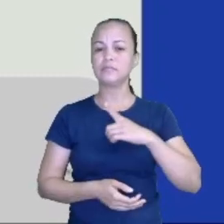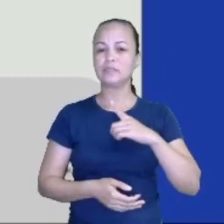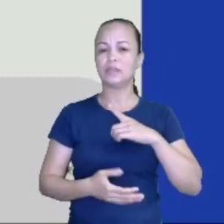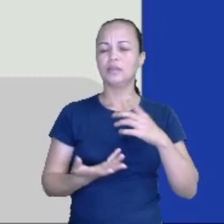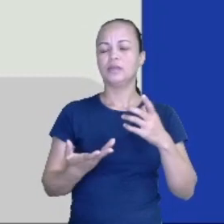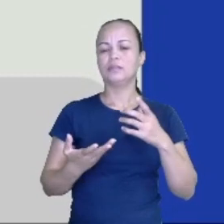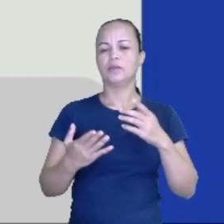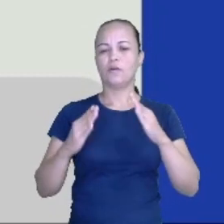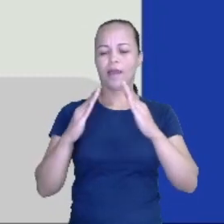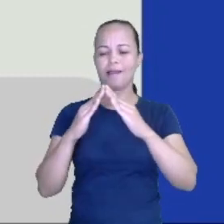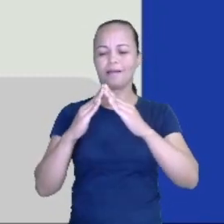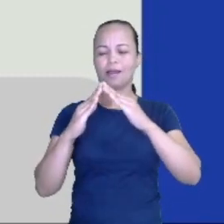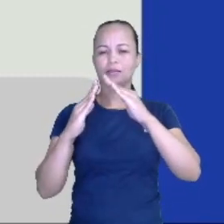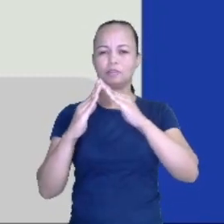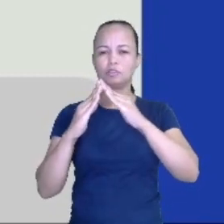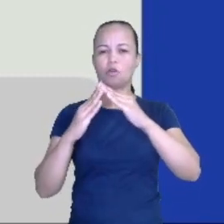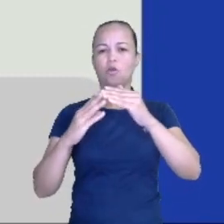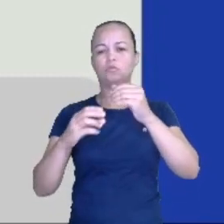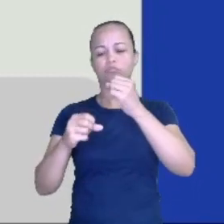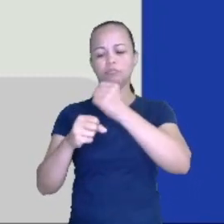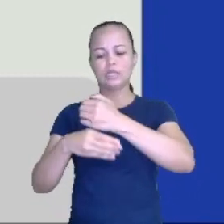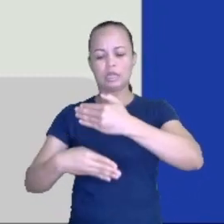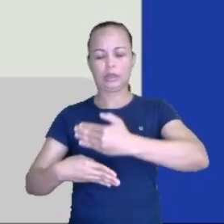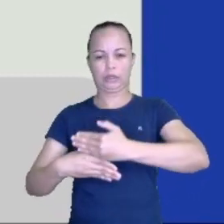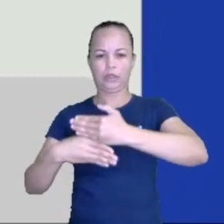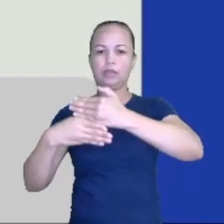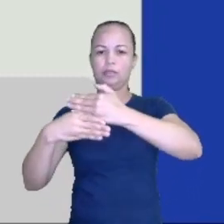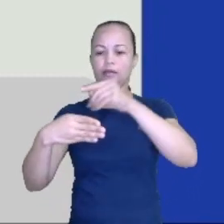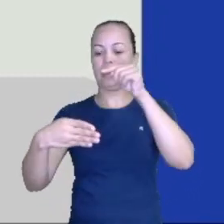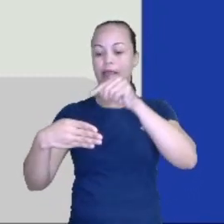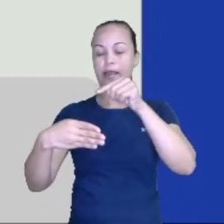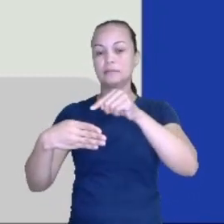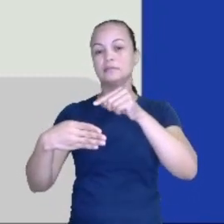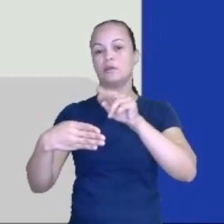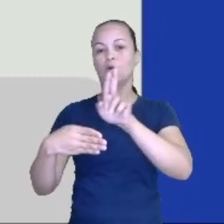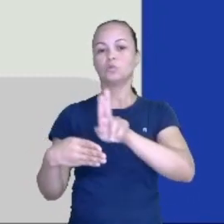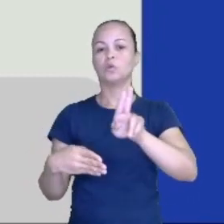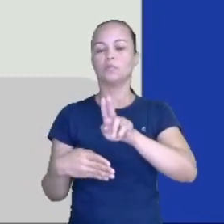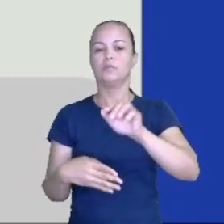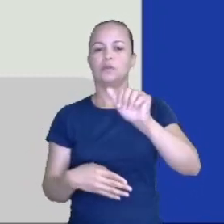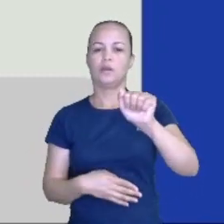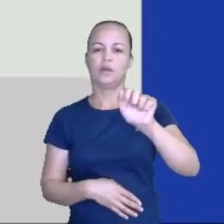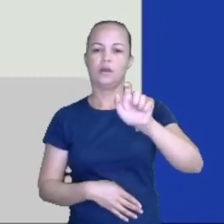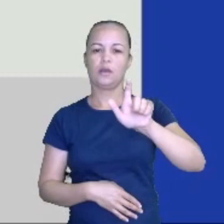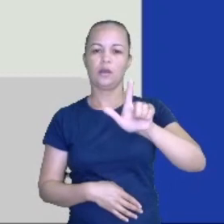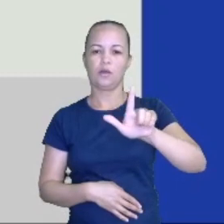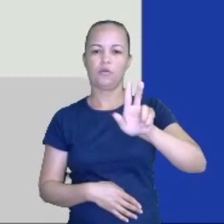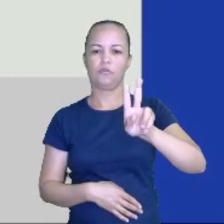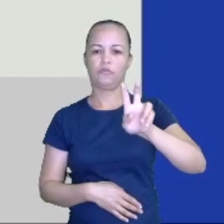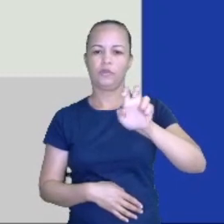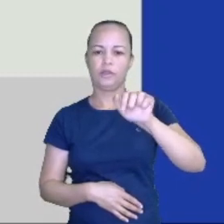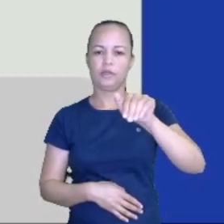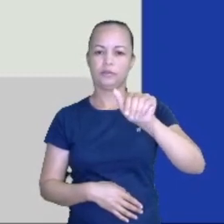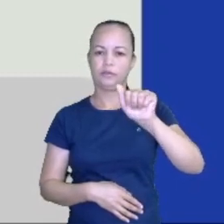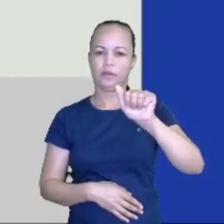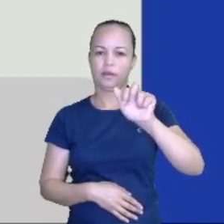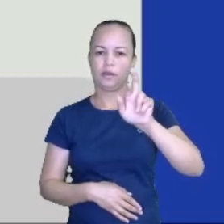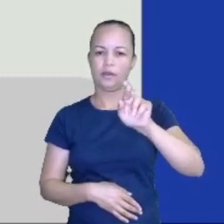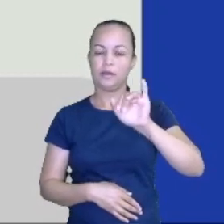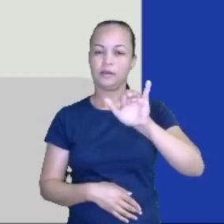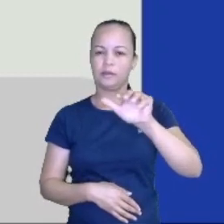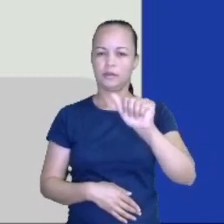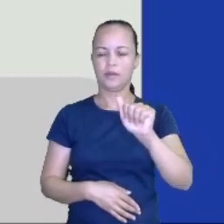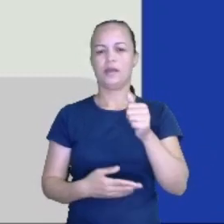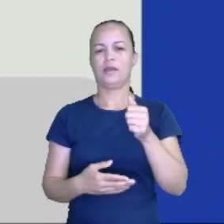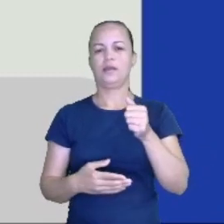telha. Essa é chamada casa de alvenaria, que corresponde